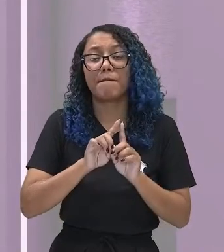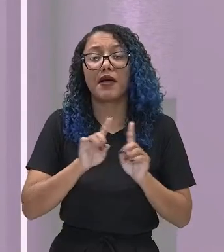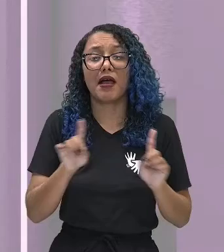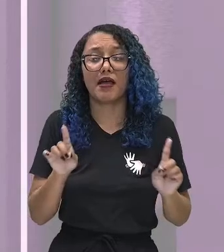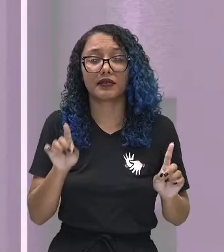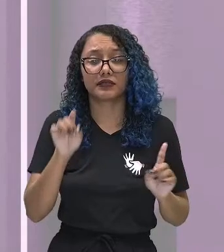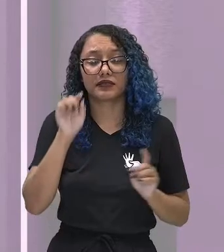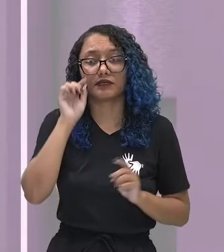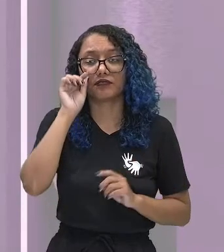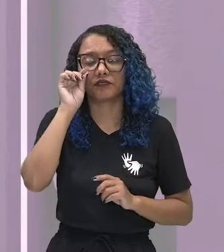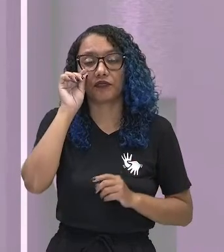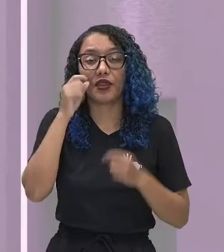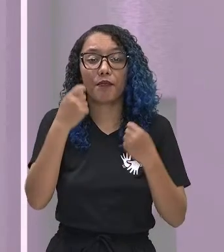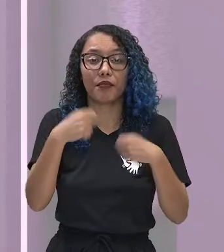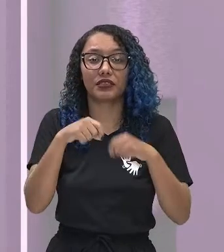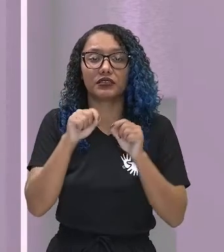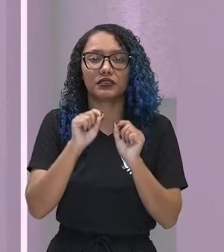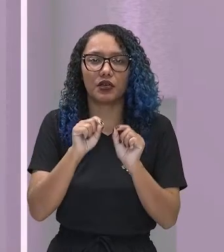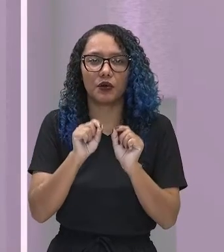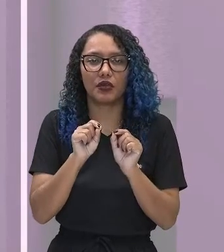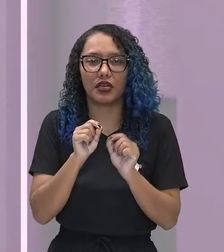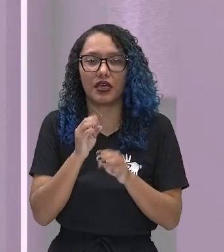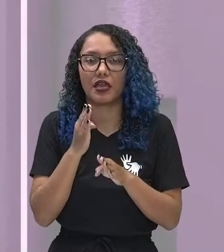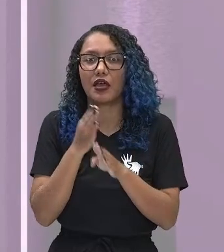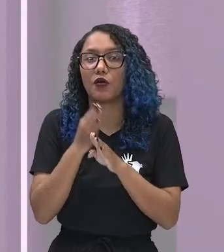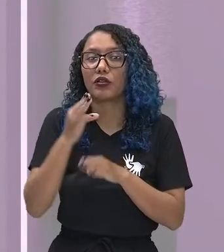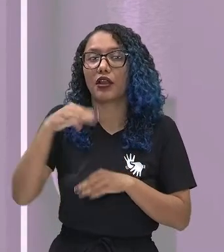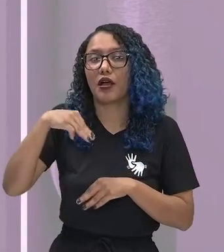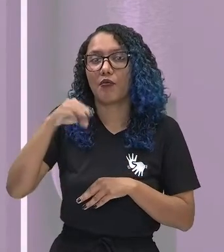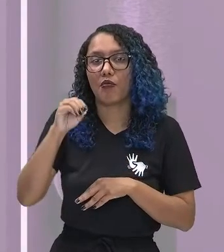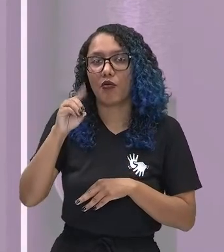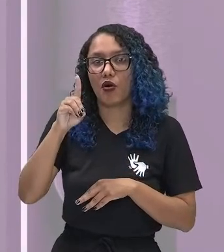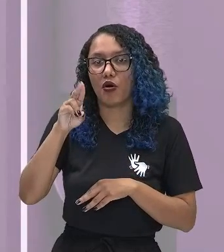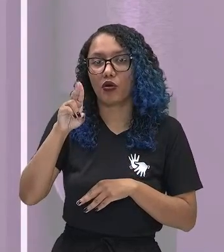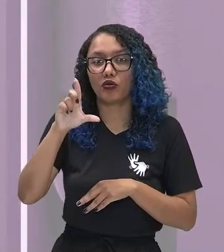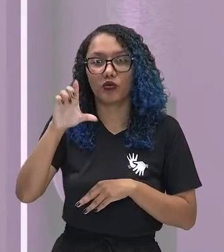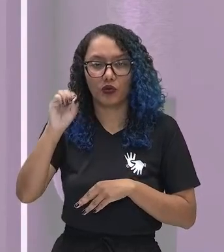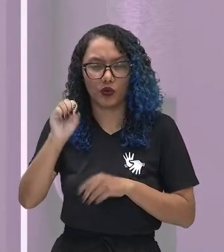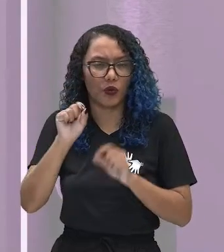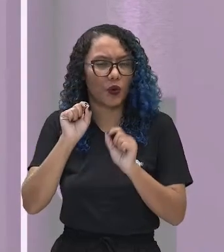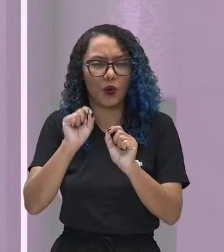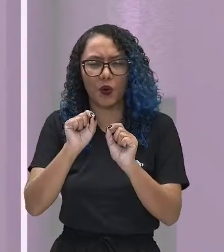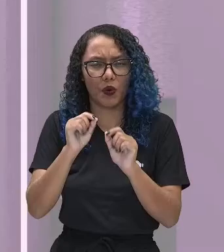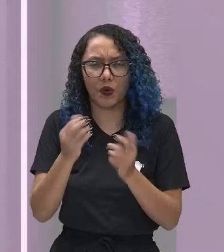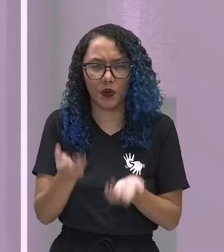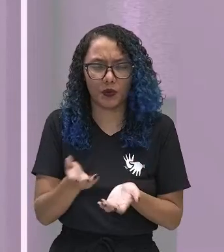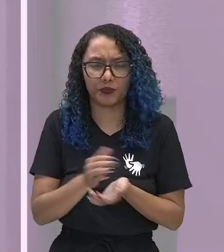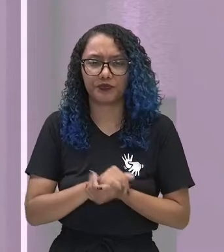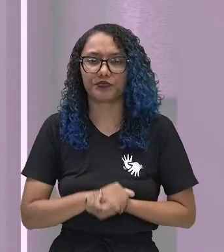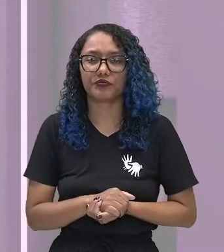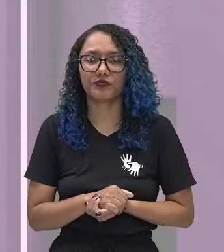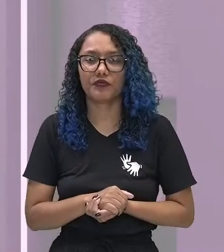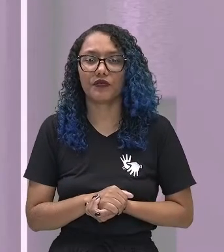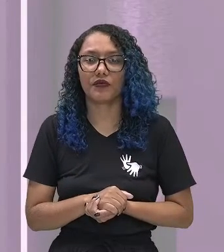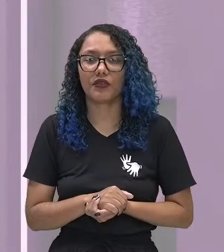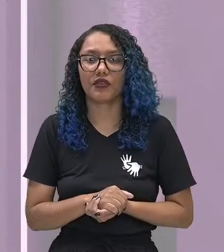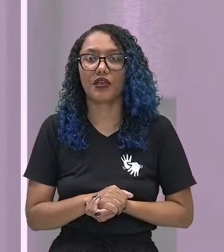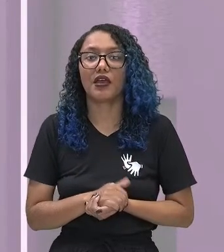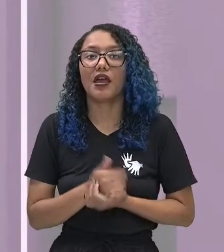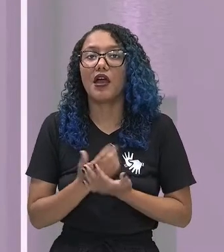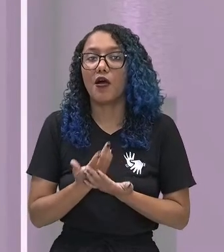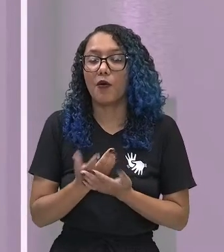que determinar o módulo desse resultado. O que é o módulo? O módulo é uma ferramenta matemática